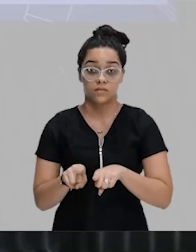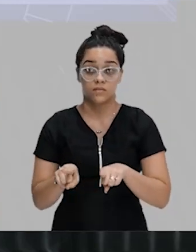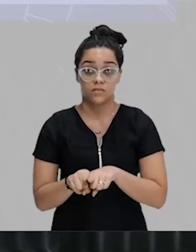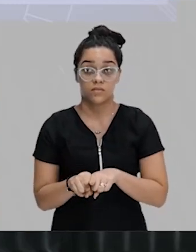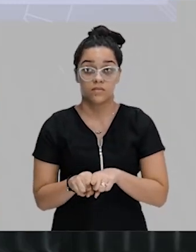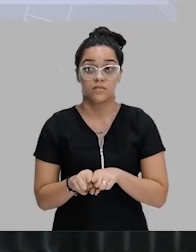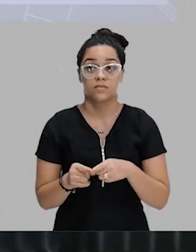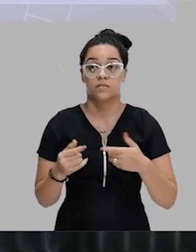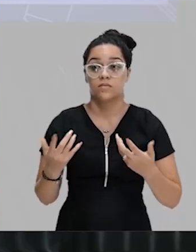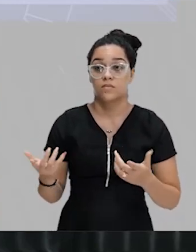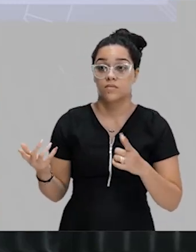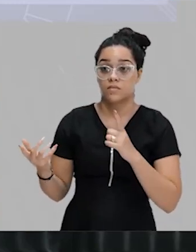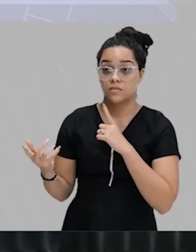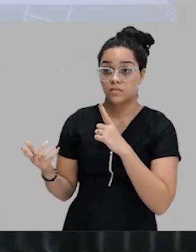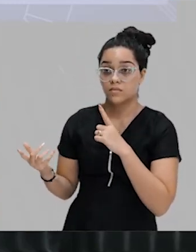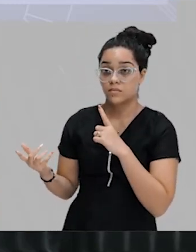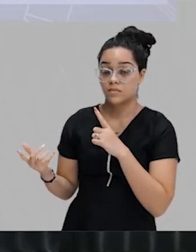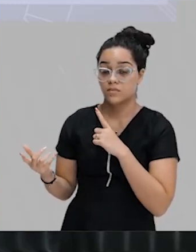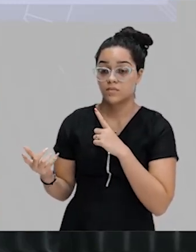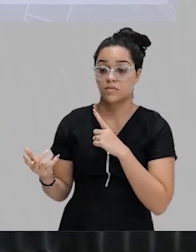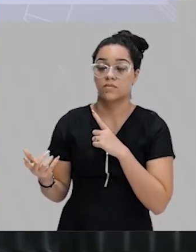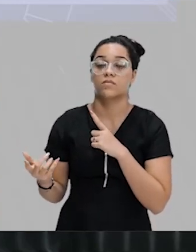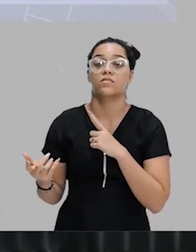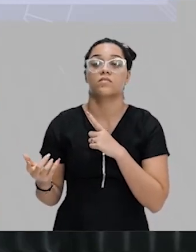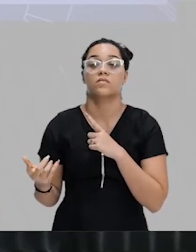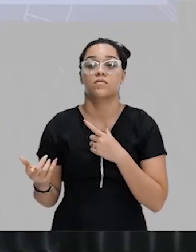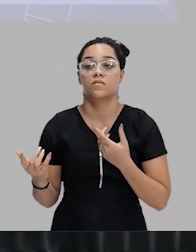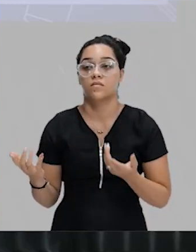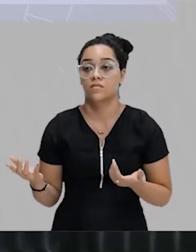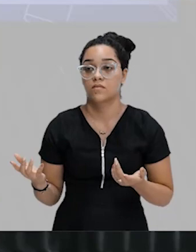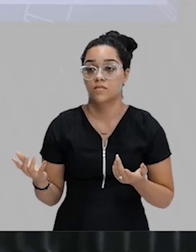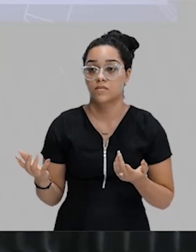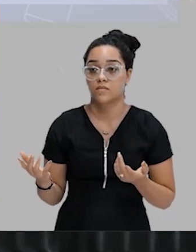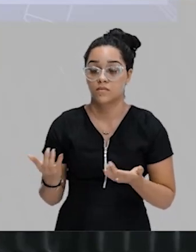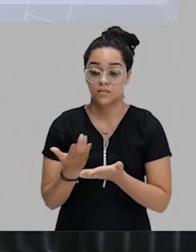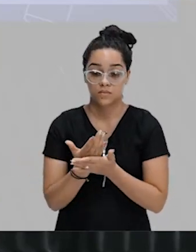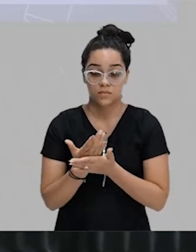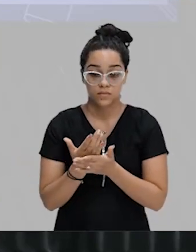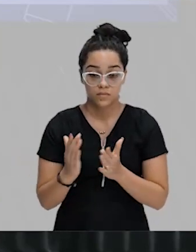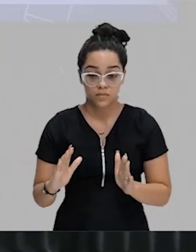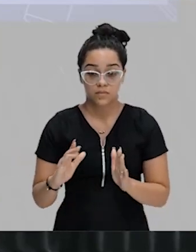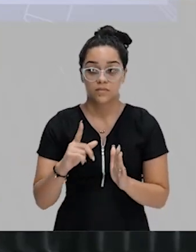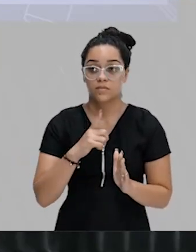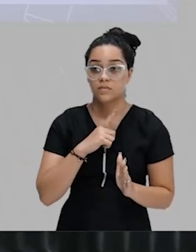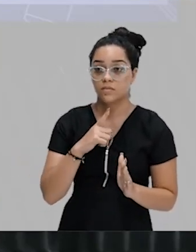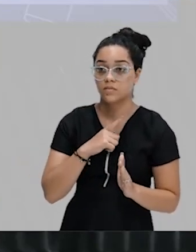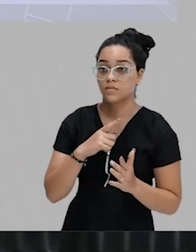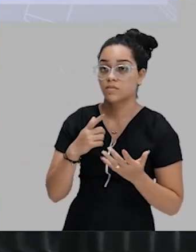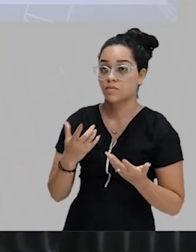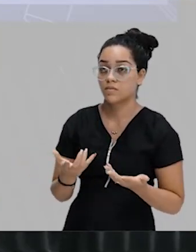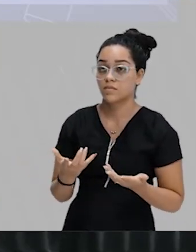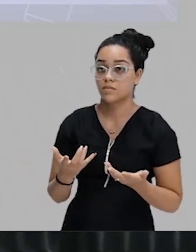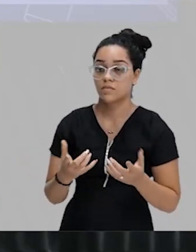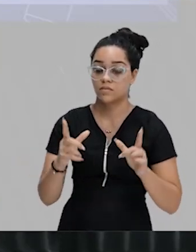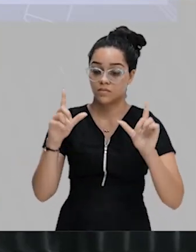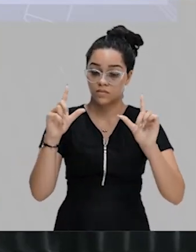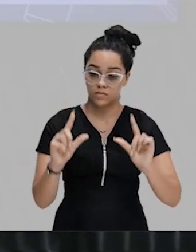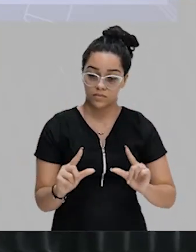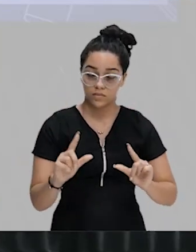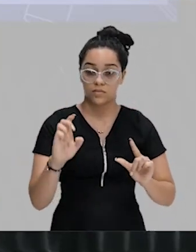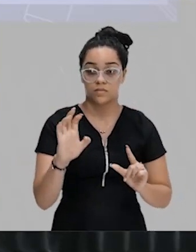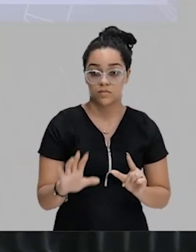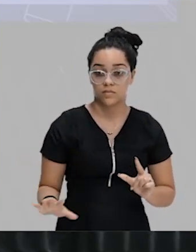isso levasse, evidentemente, ao consumo acabar tendo que diminuir na